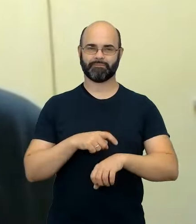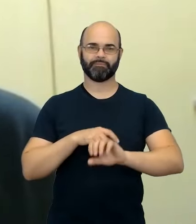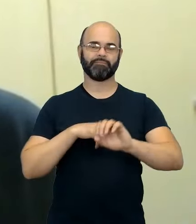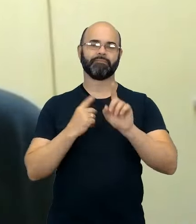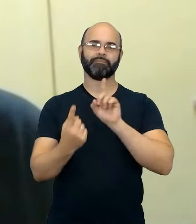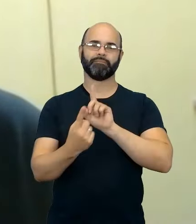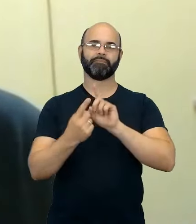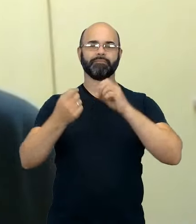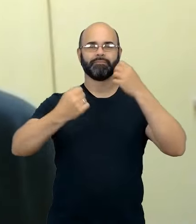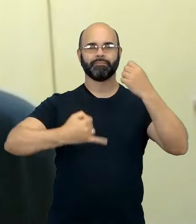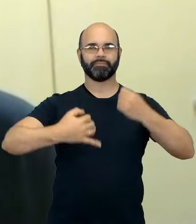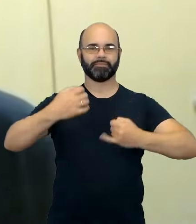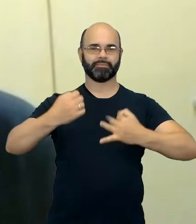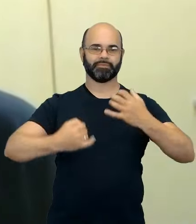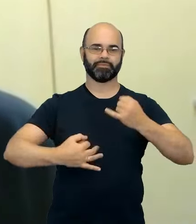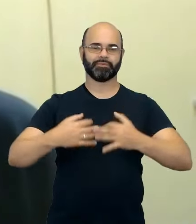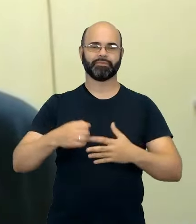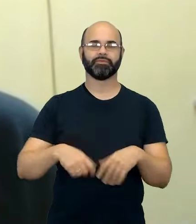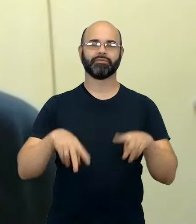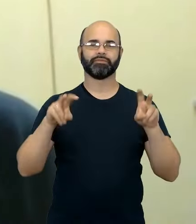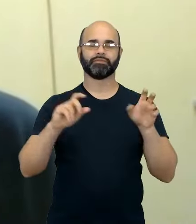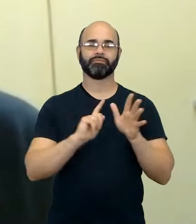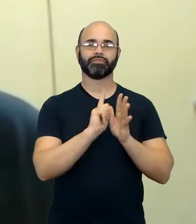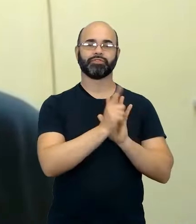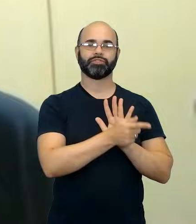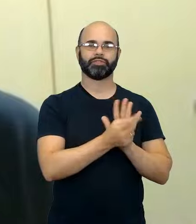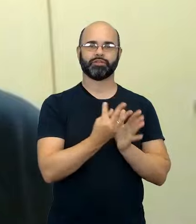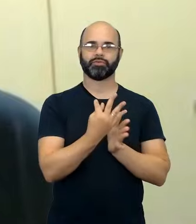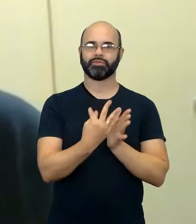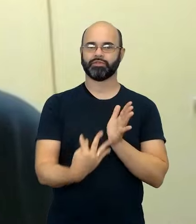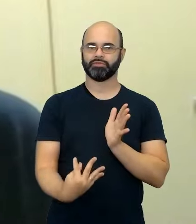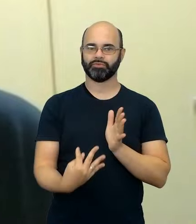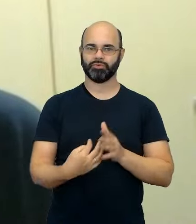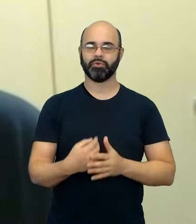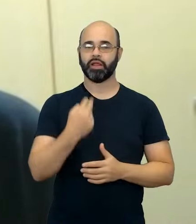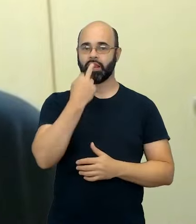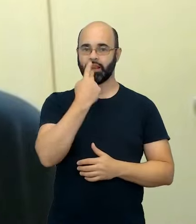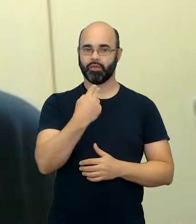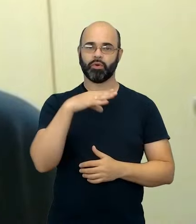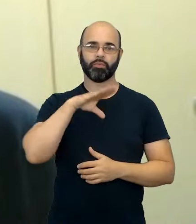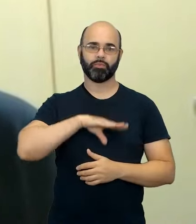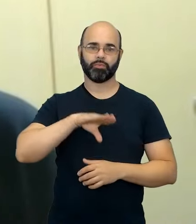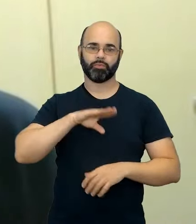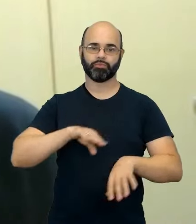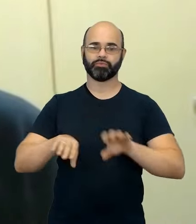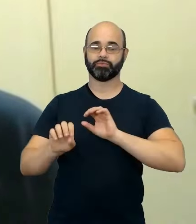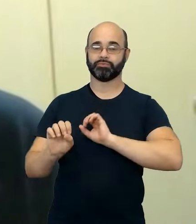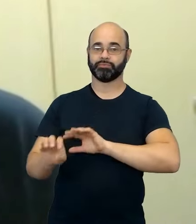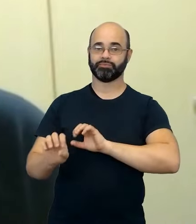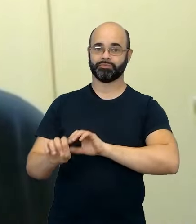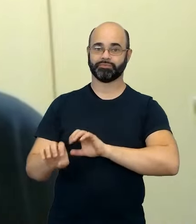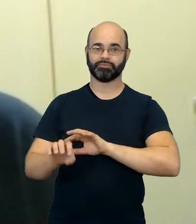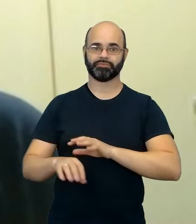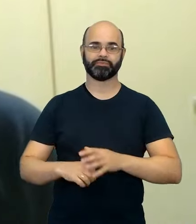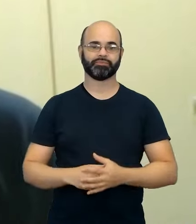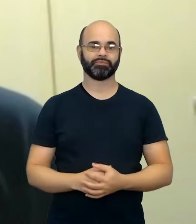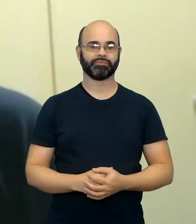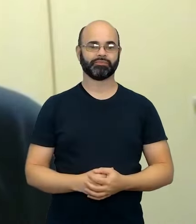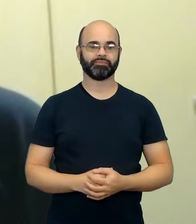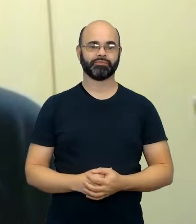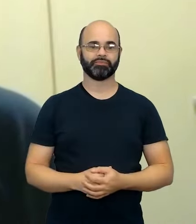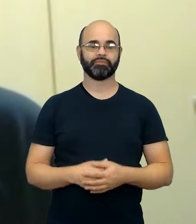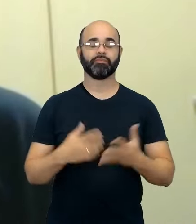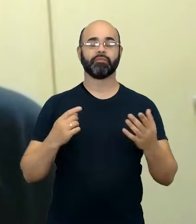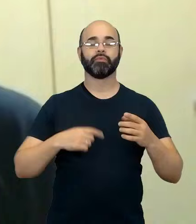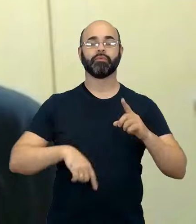vamos pensar sobre gêneros textuais, sobre o ensino de língua portuguesa no nono ano, e para isso eu vou compartilhar